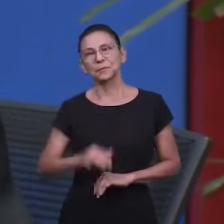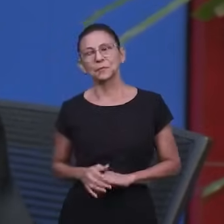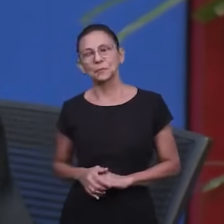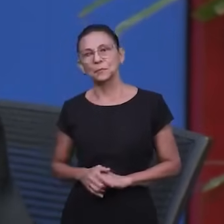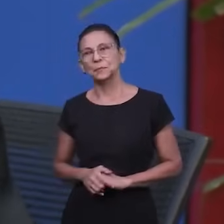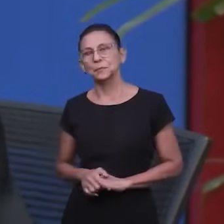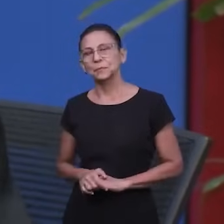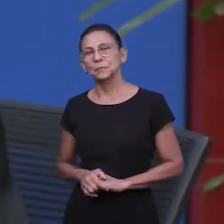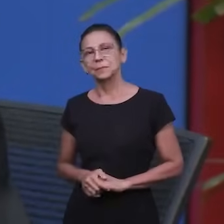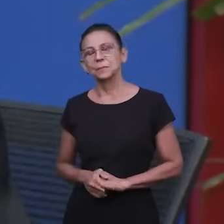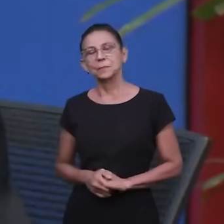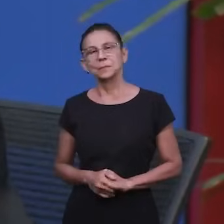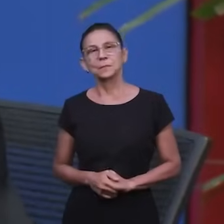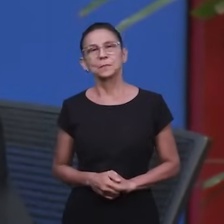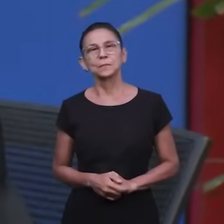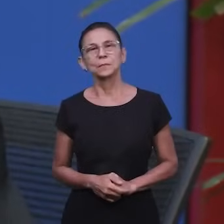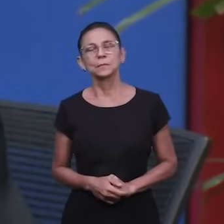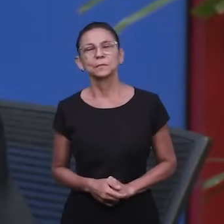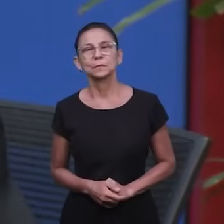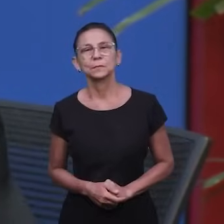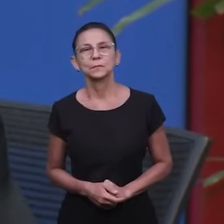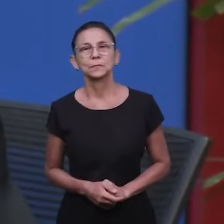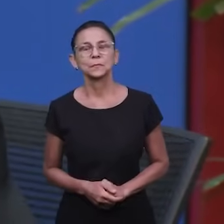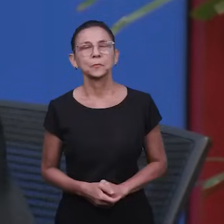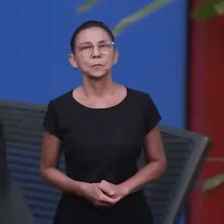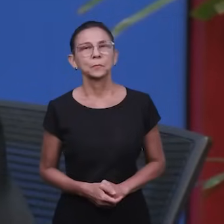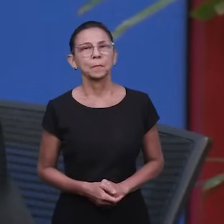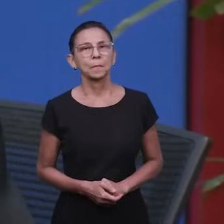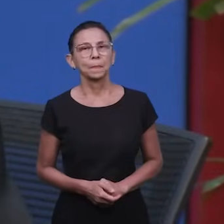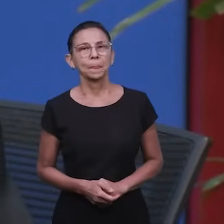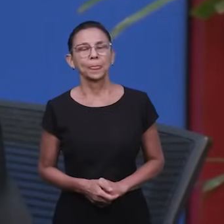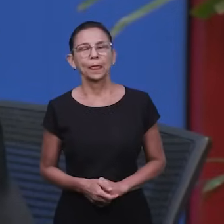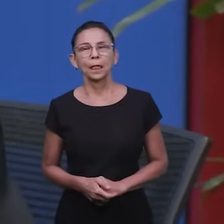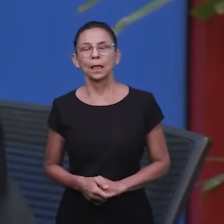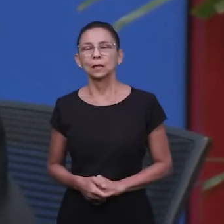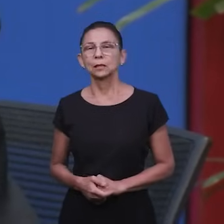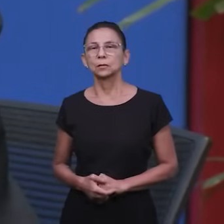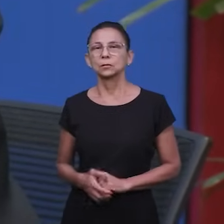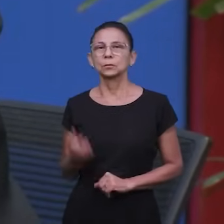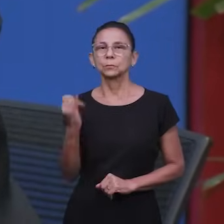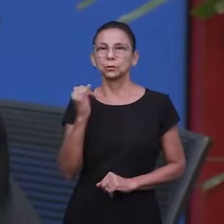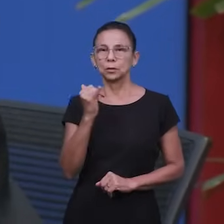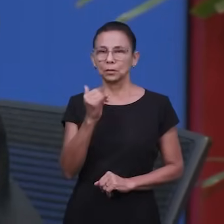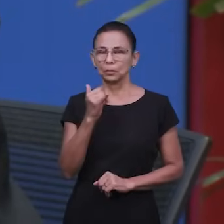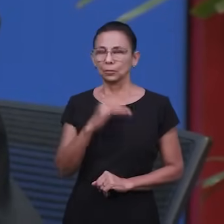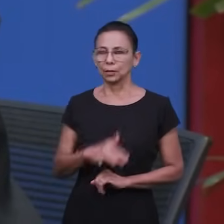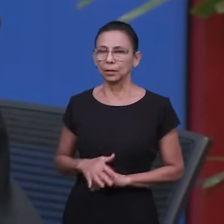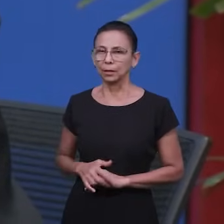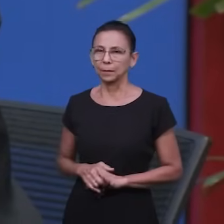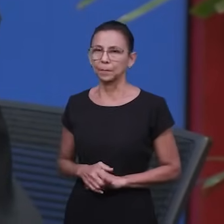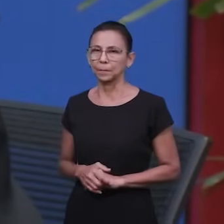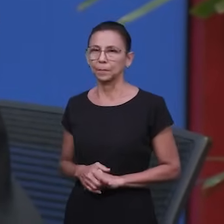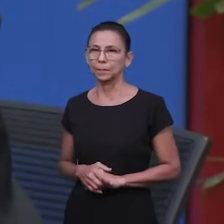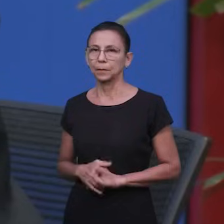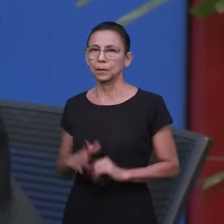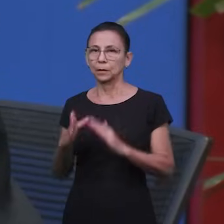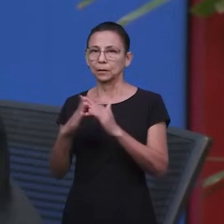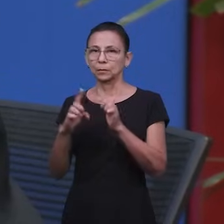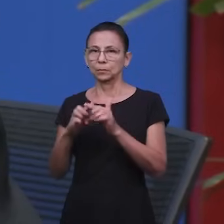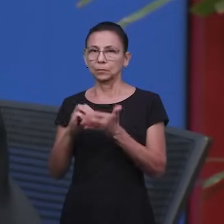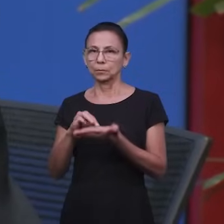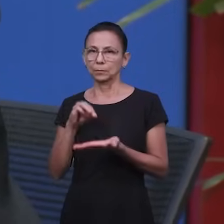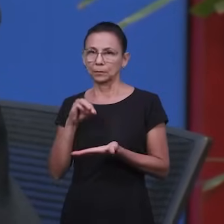pastor Cleverson, que nós da Igreja Cristã Maranata, os pastores cuidam das vidas como